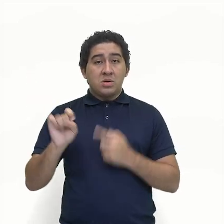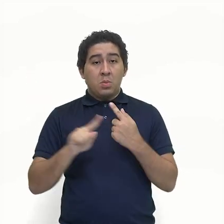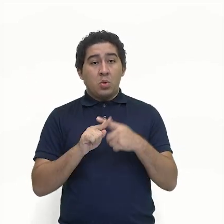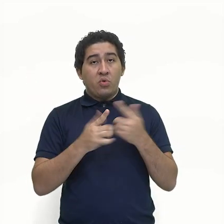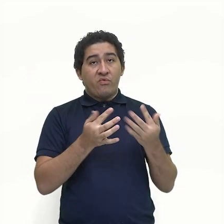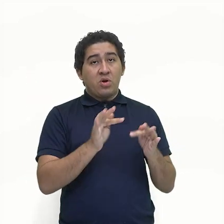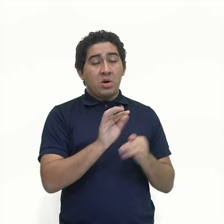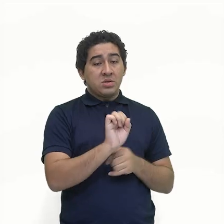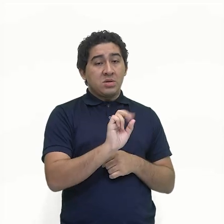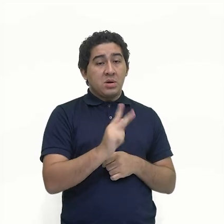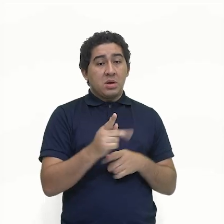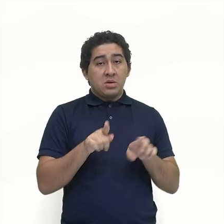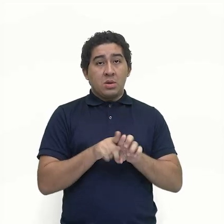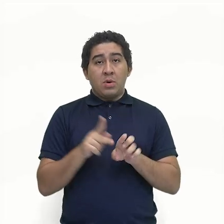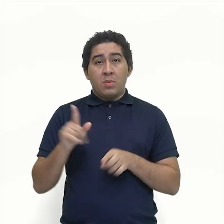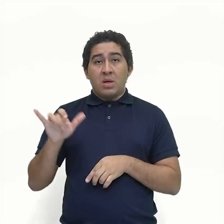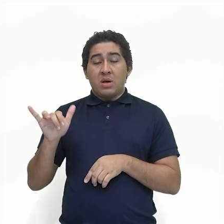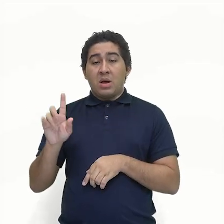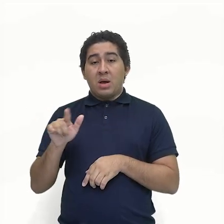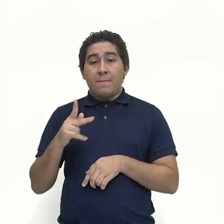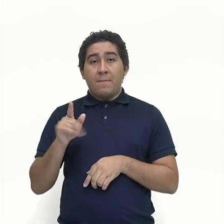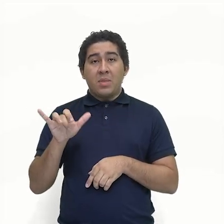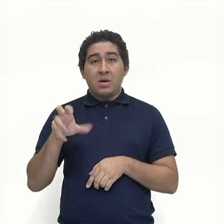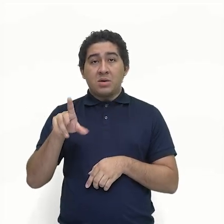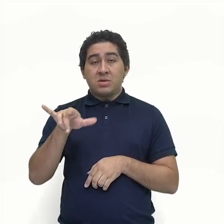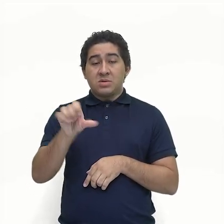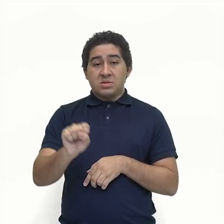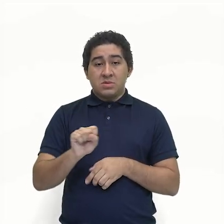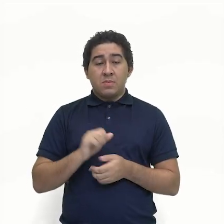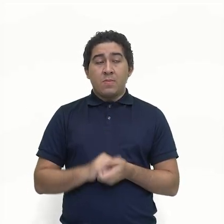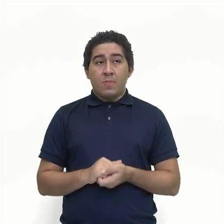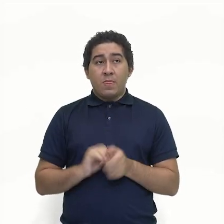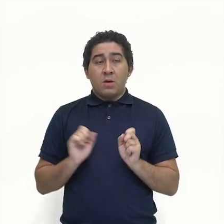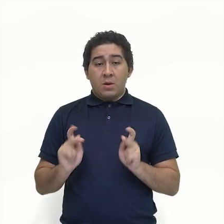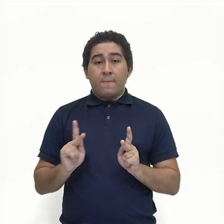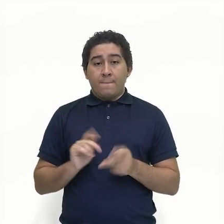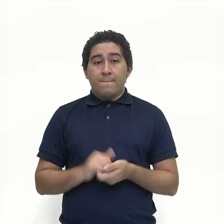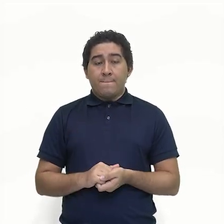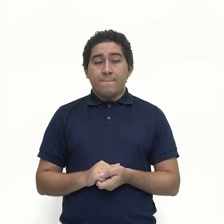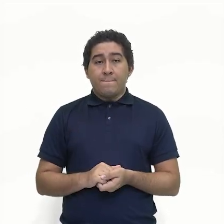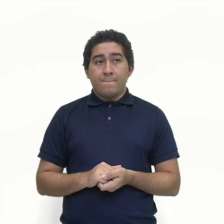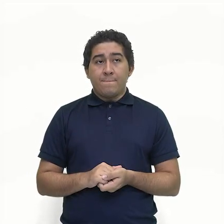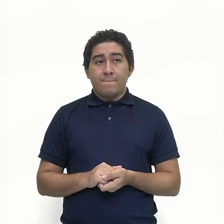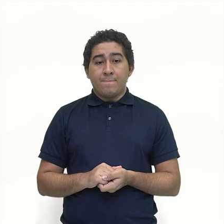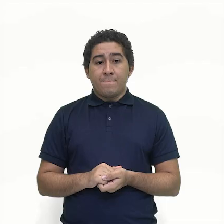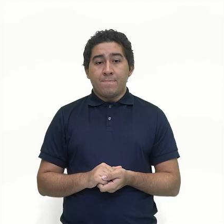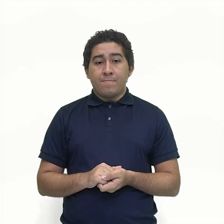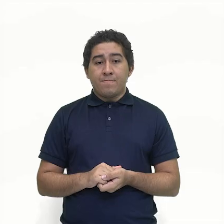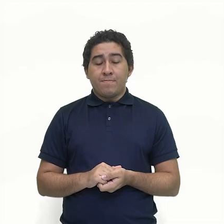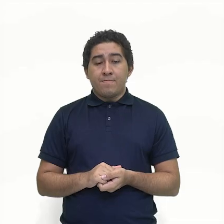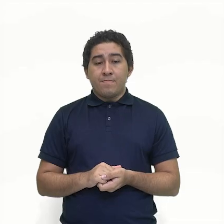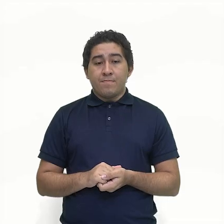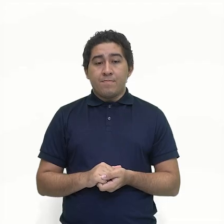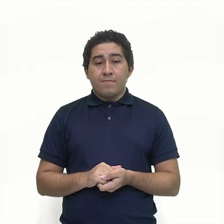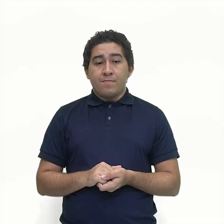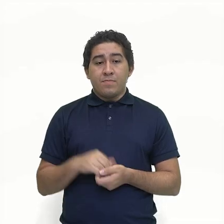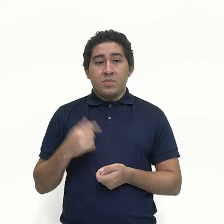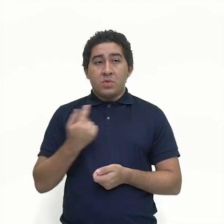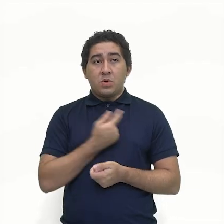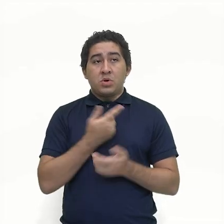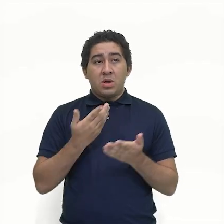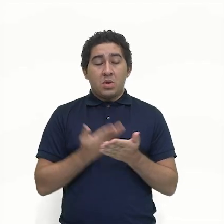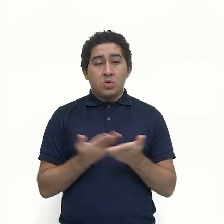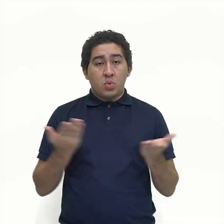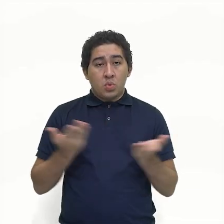E o play seria plays. Ok? Bom, A nossa aula de